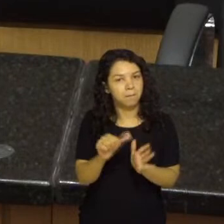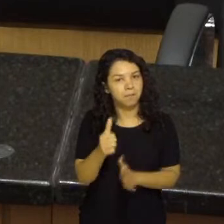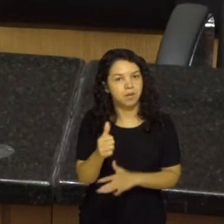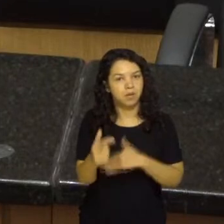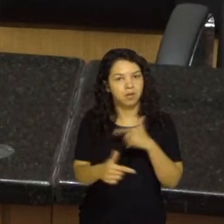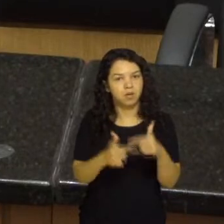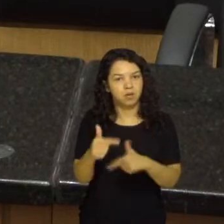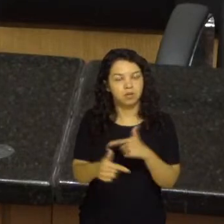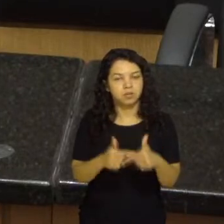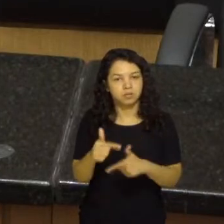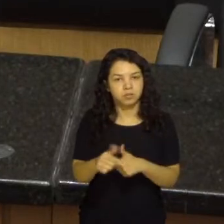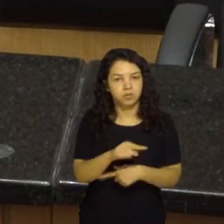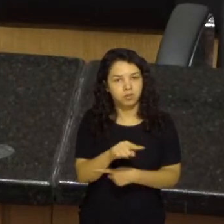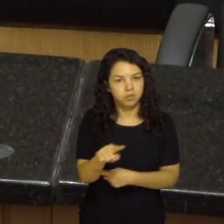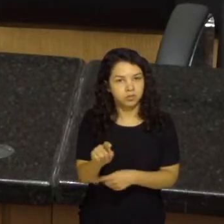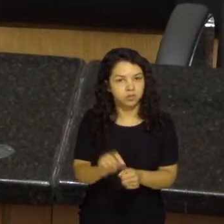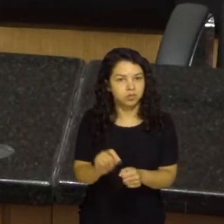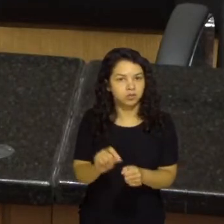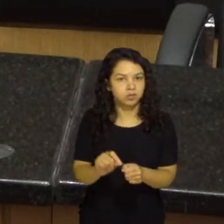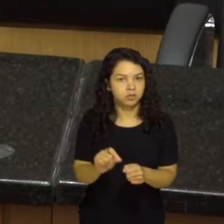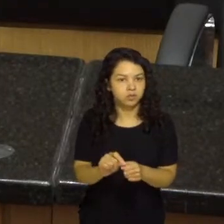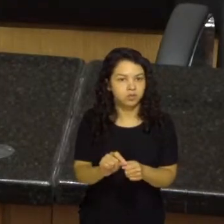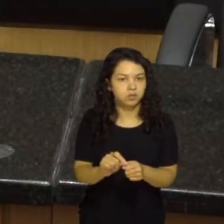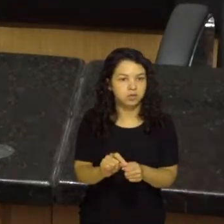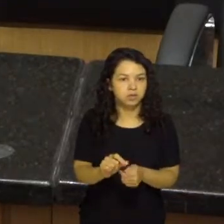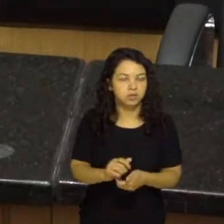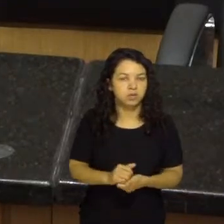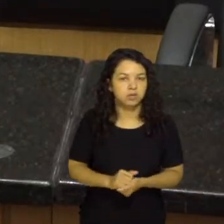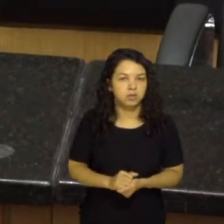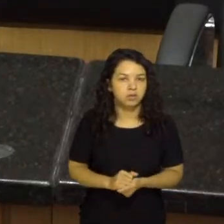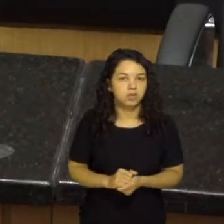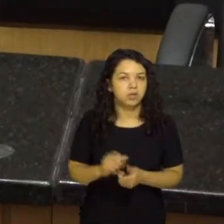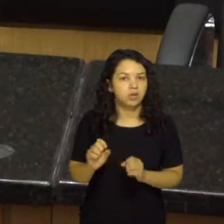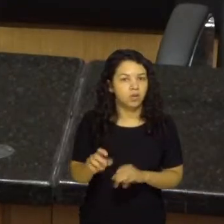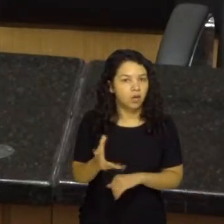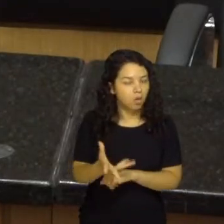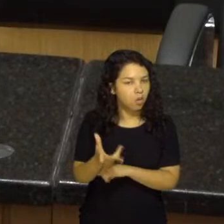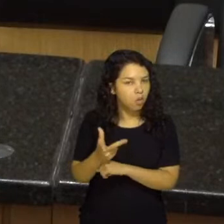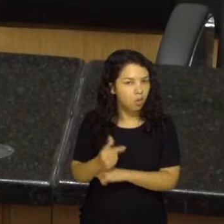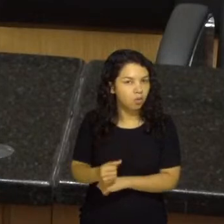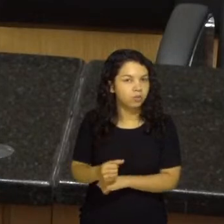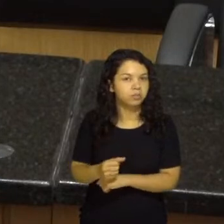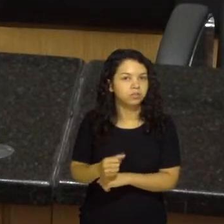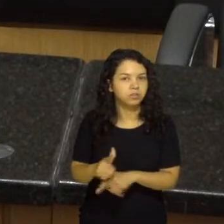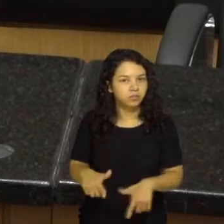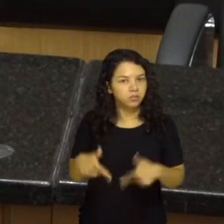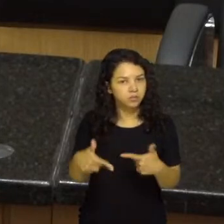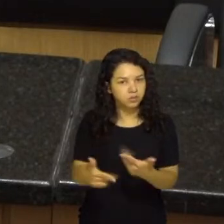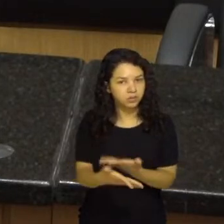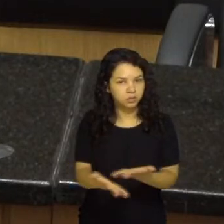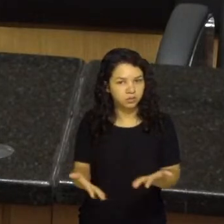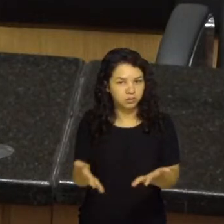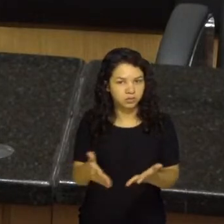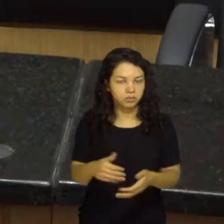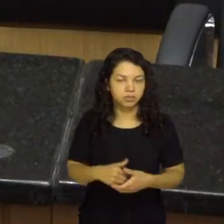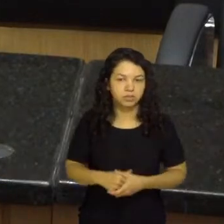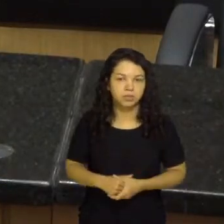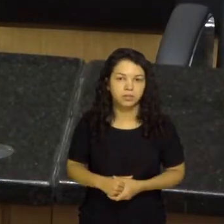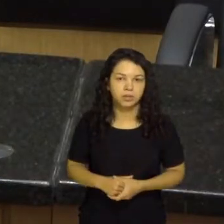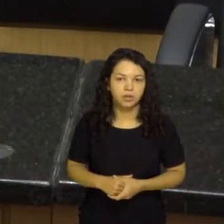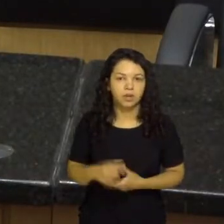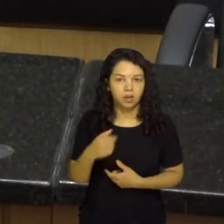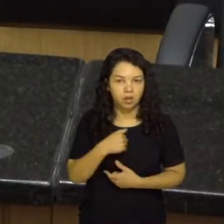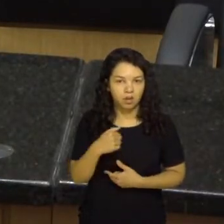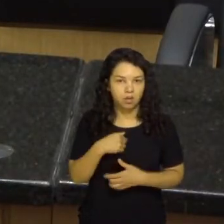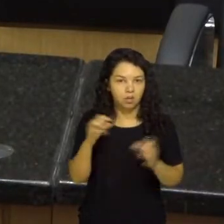com muito, muito elogiável, muito louvável, essa iniciativa de vocês. Eu tive a oportunidade de